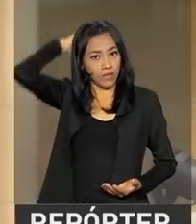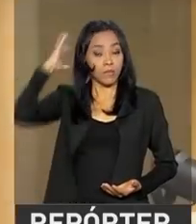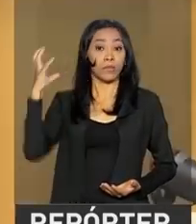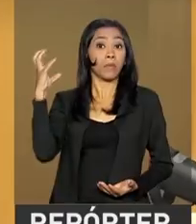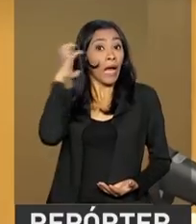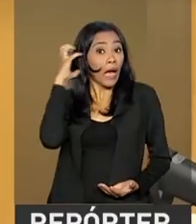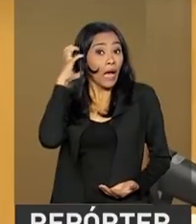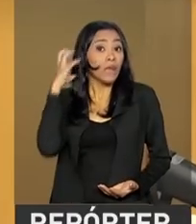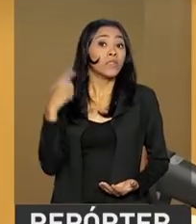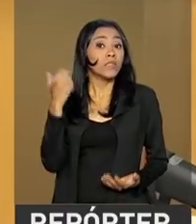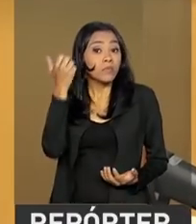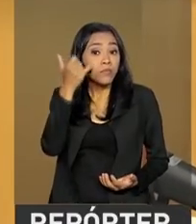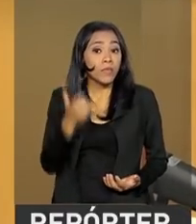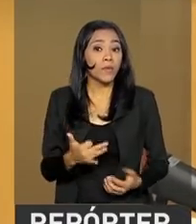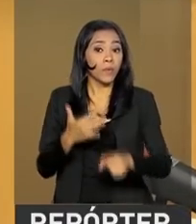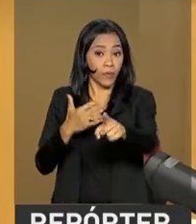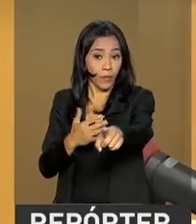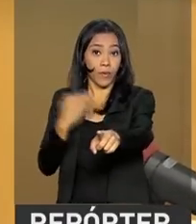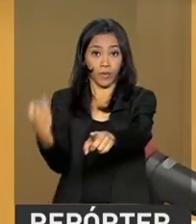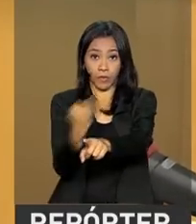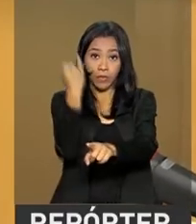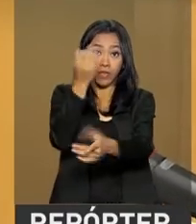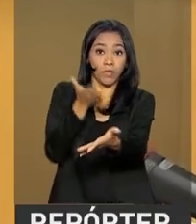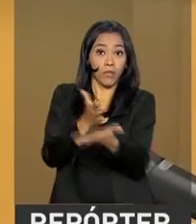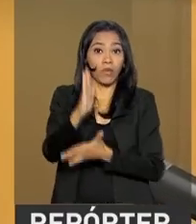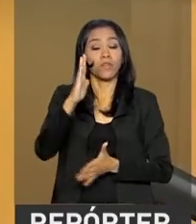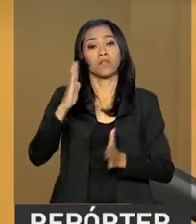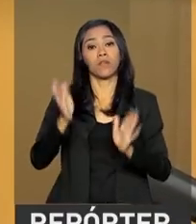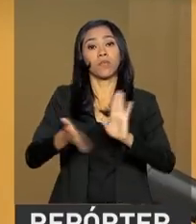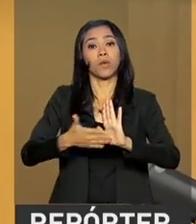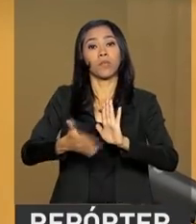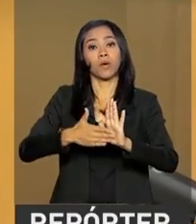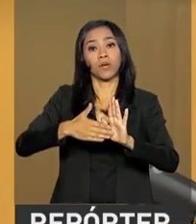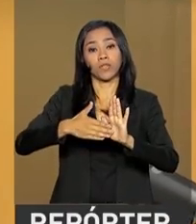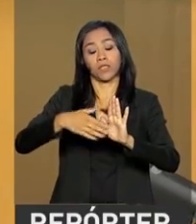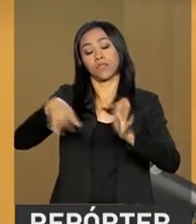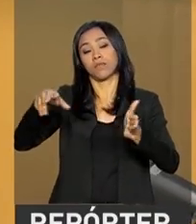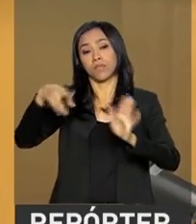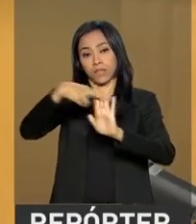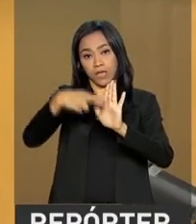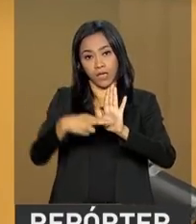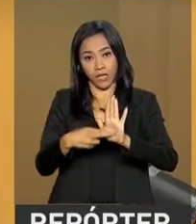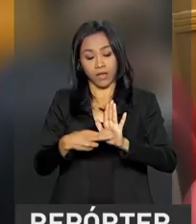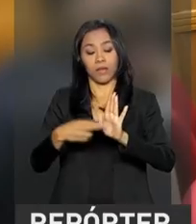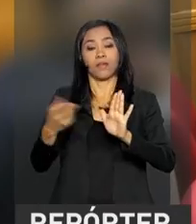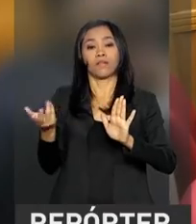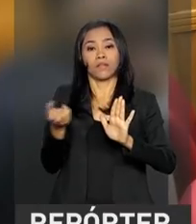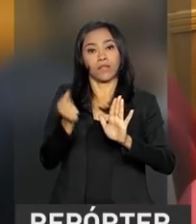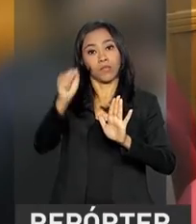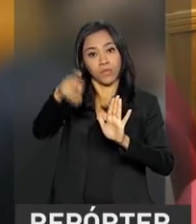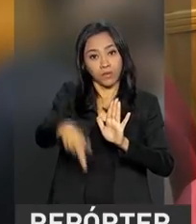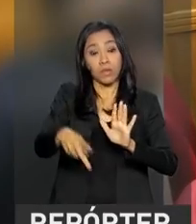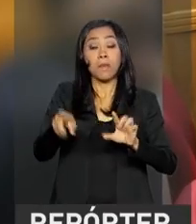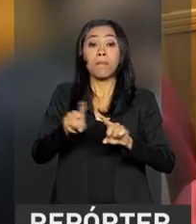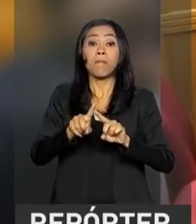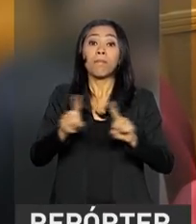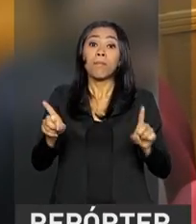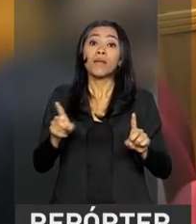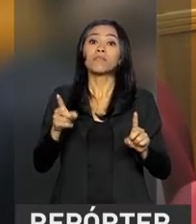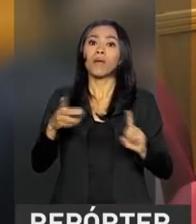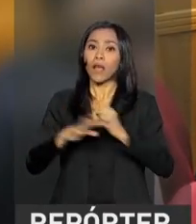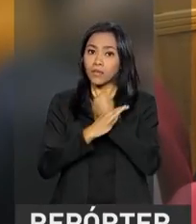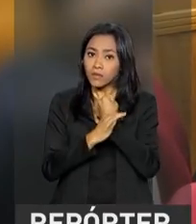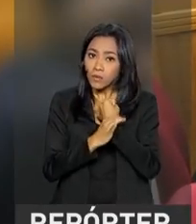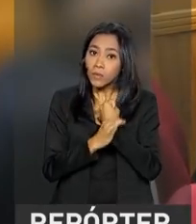da aprovação da reforma da previdência não só para garantir a sua manutenção mas também para reduzir privilégios